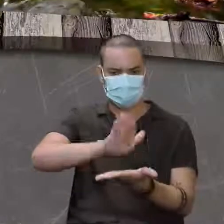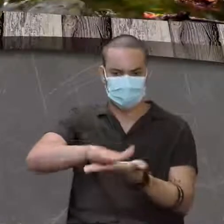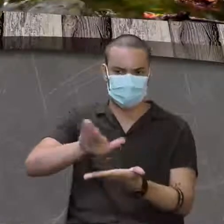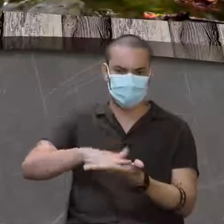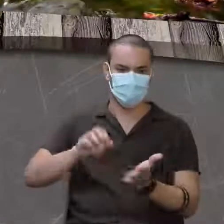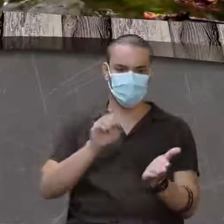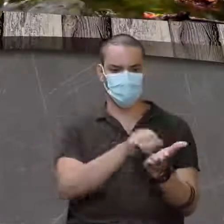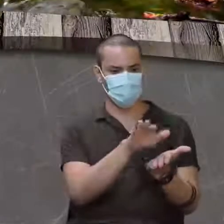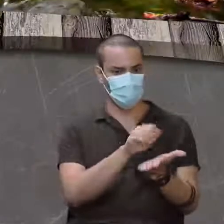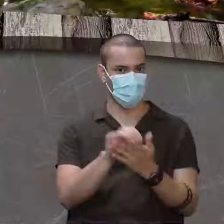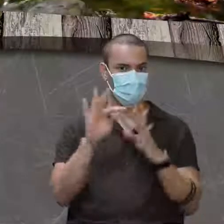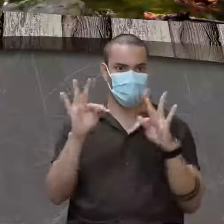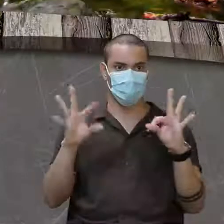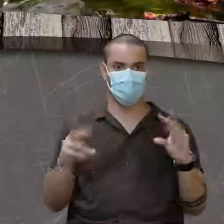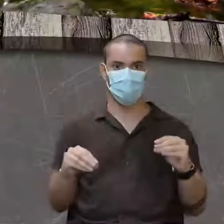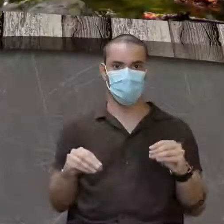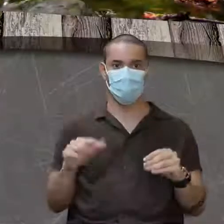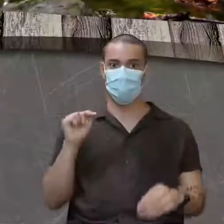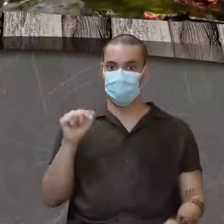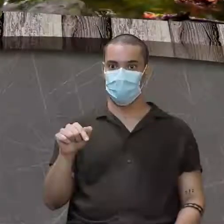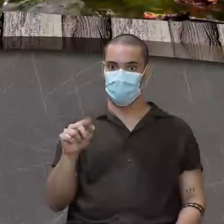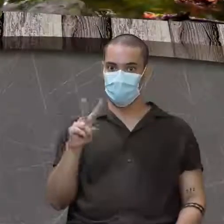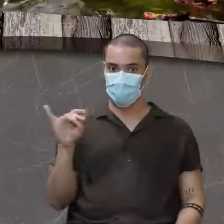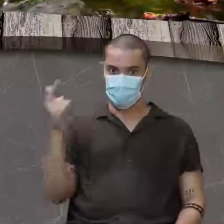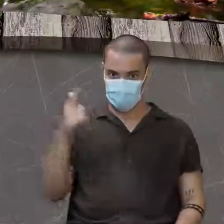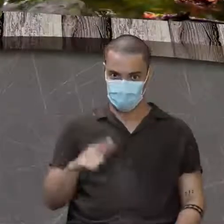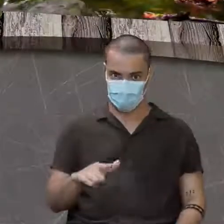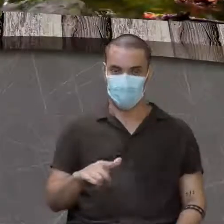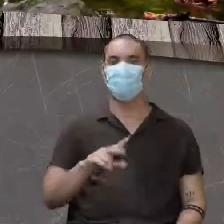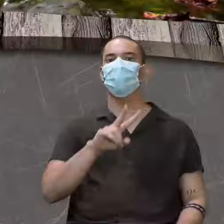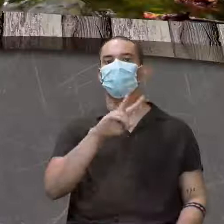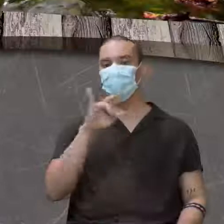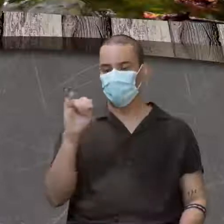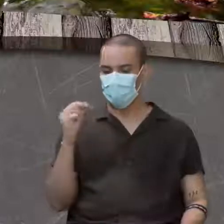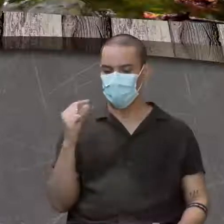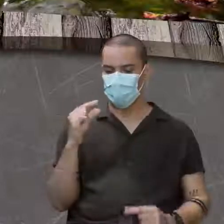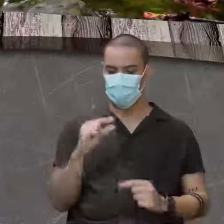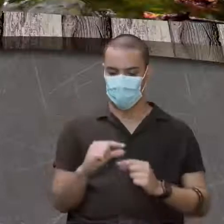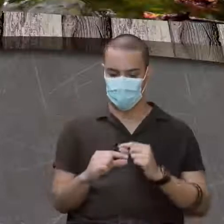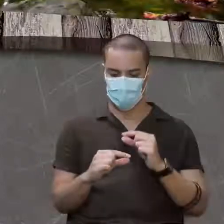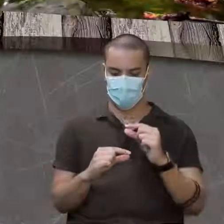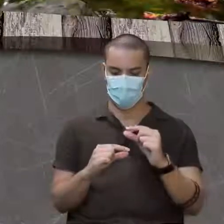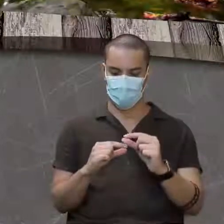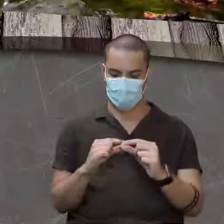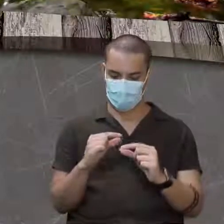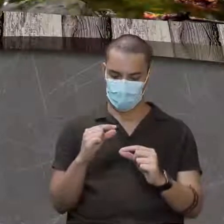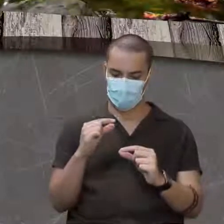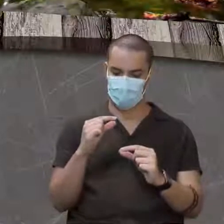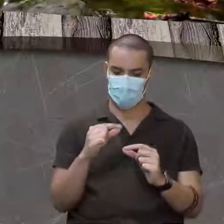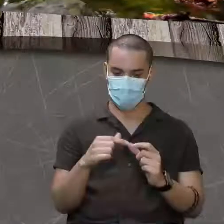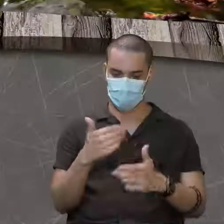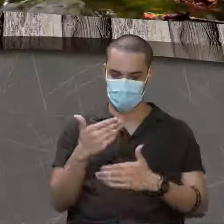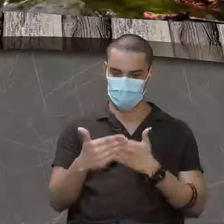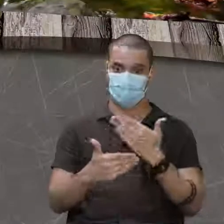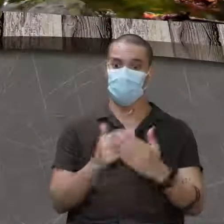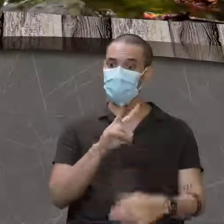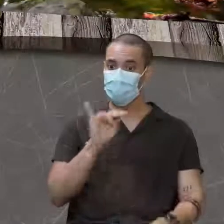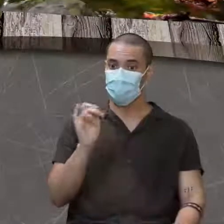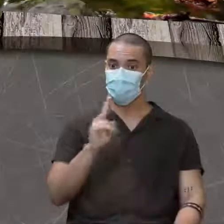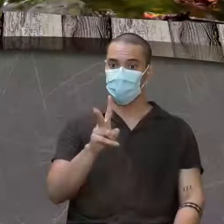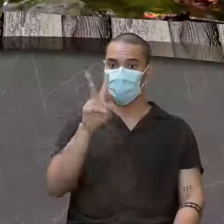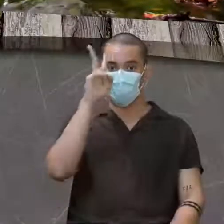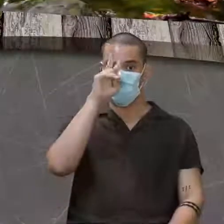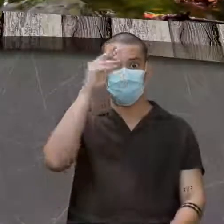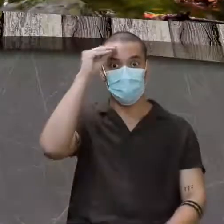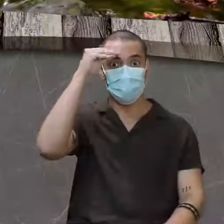ali. Essa vegetação vai se recuperar? Vai gradativamente. Ela vai continuar o processo de sucessão. Lembra que ela